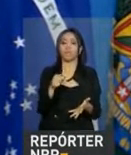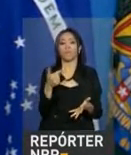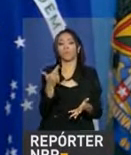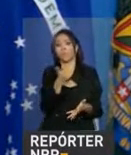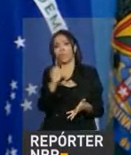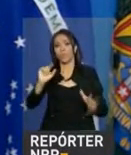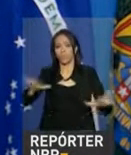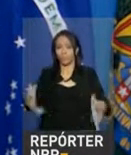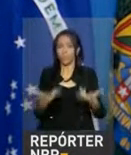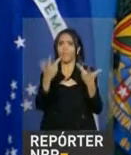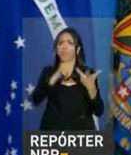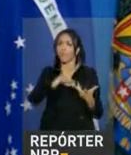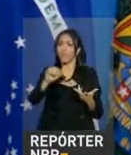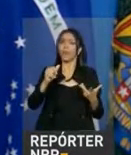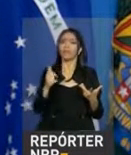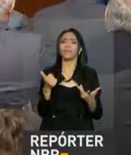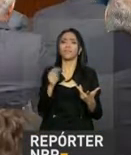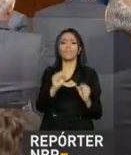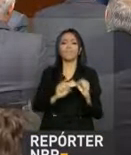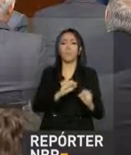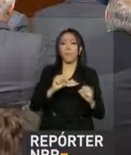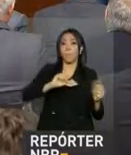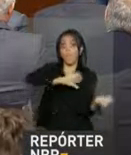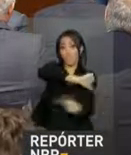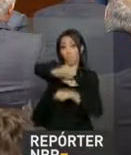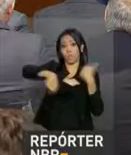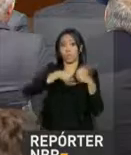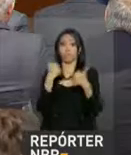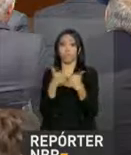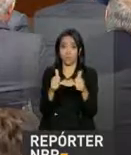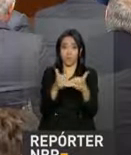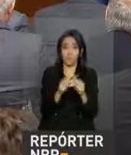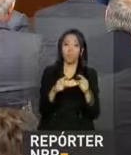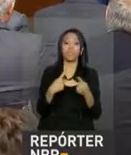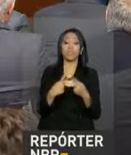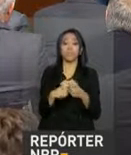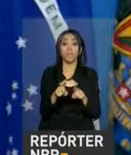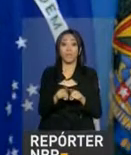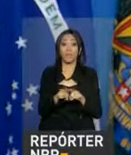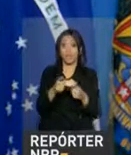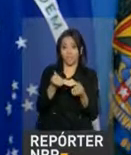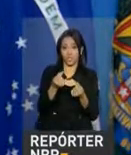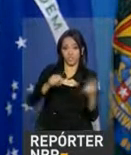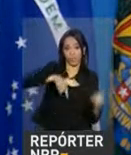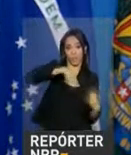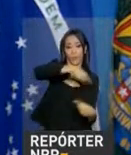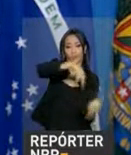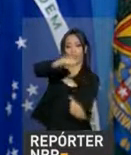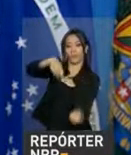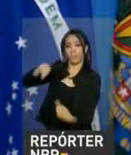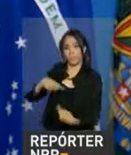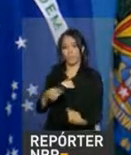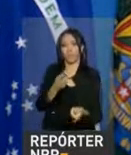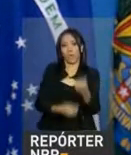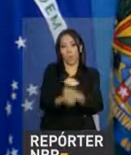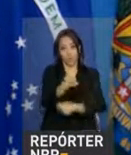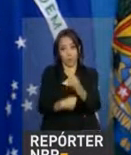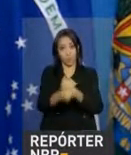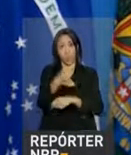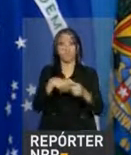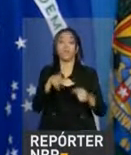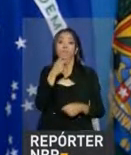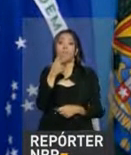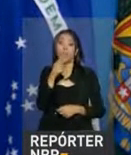destacou que a iniciativa vai gerar empregos modernizar a frota e movimentar a economia o presidente também anunciou que o ministério da indústria